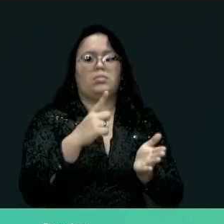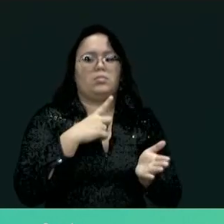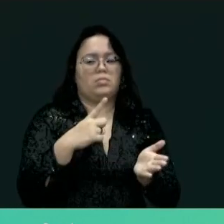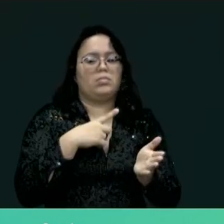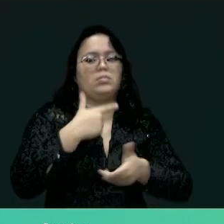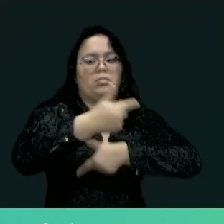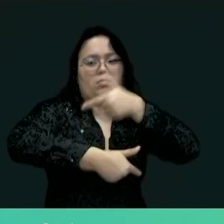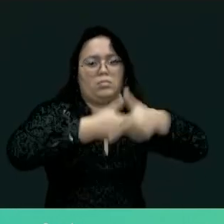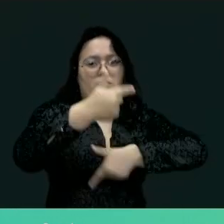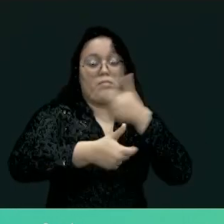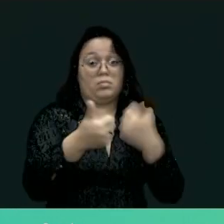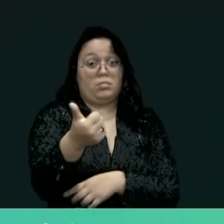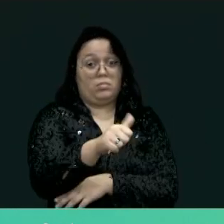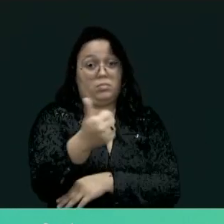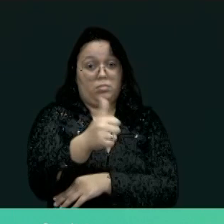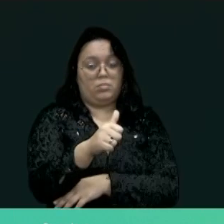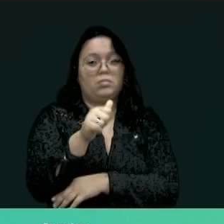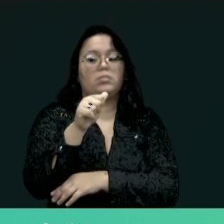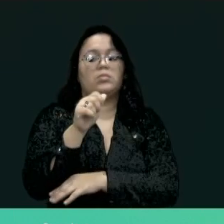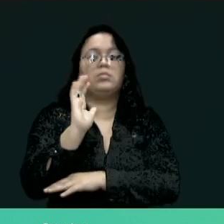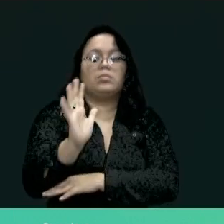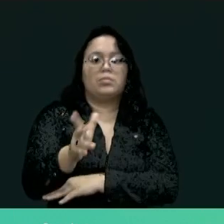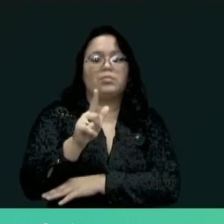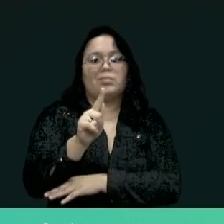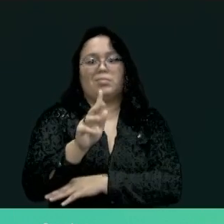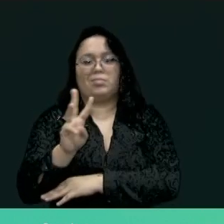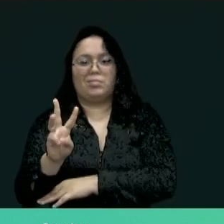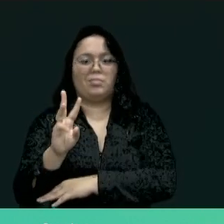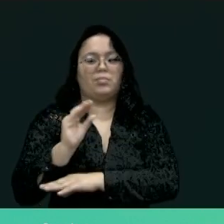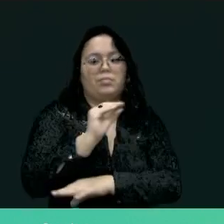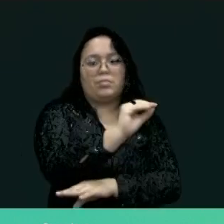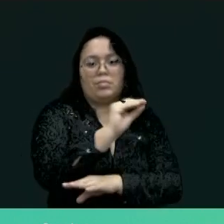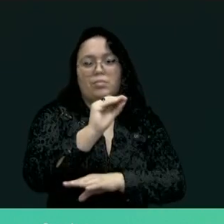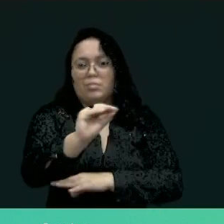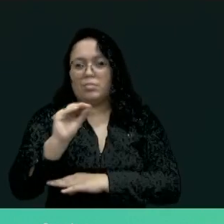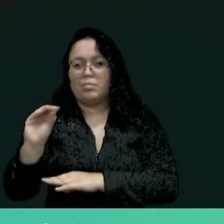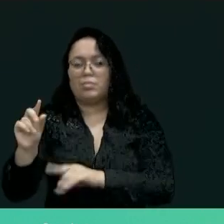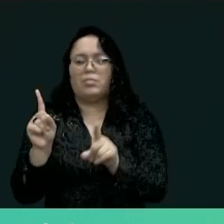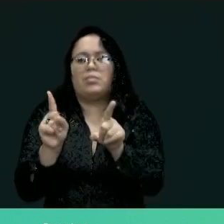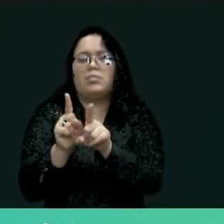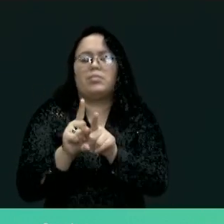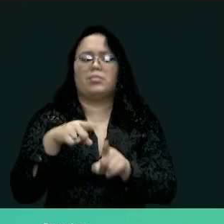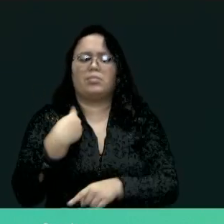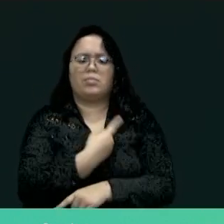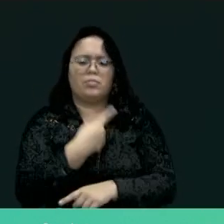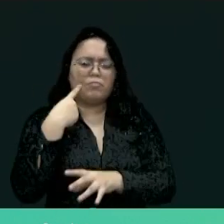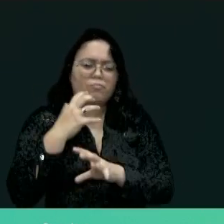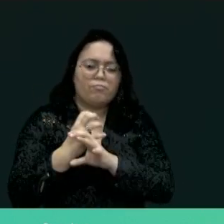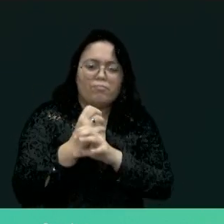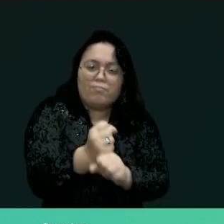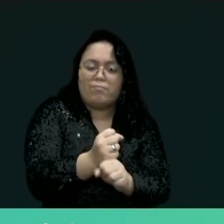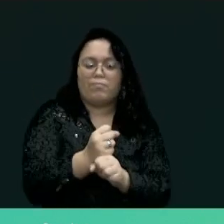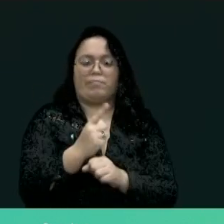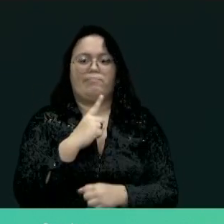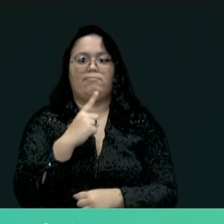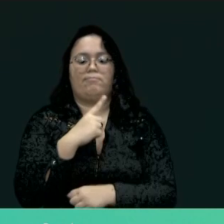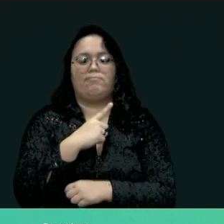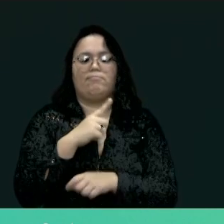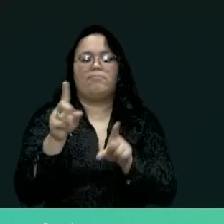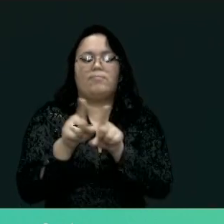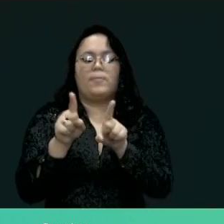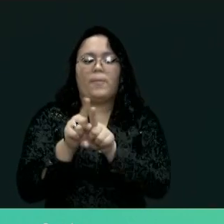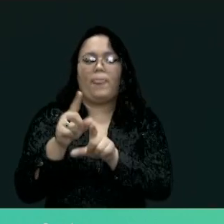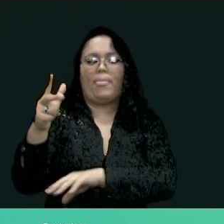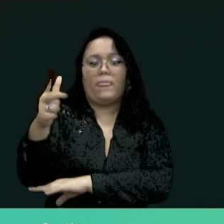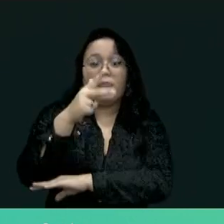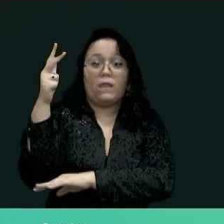de trabalho por cada megawatt instalado, e que, quando nós fazemos cálculo de emissões, e